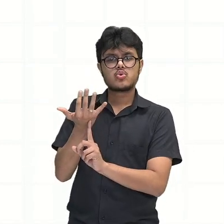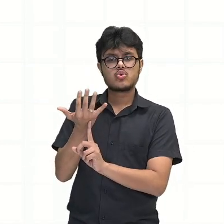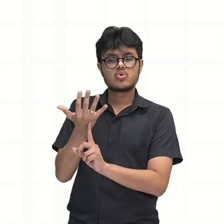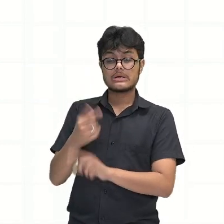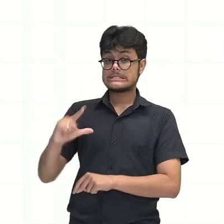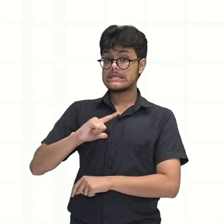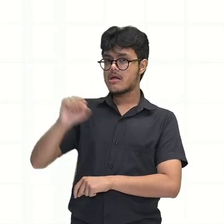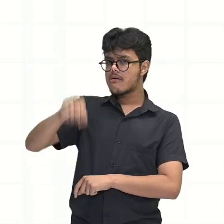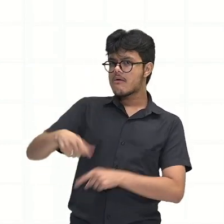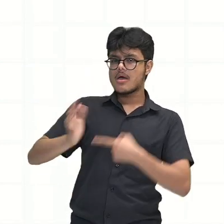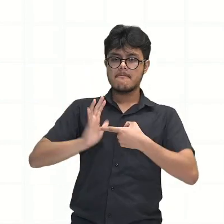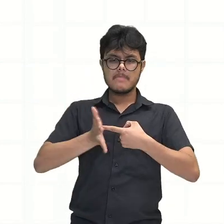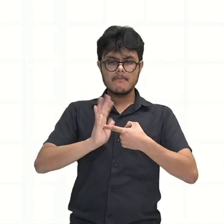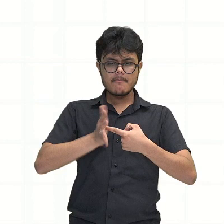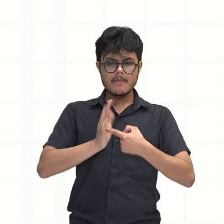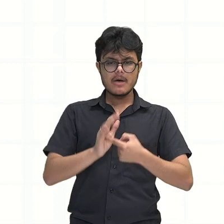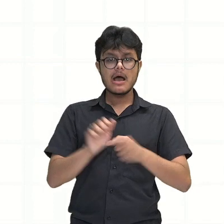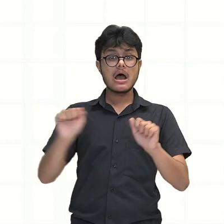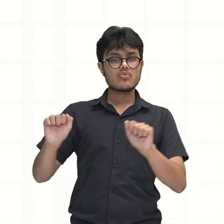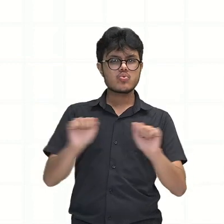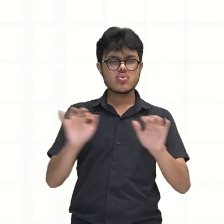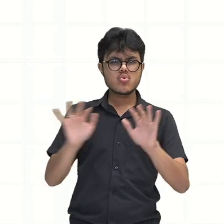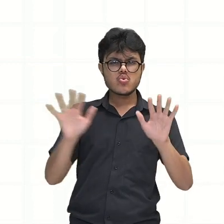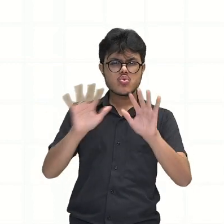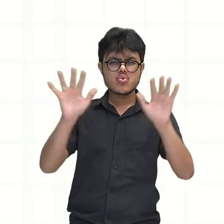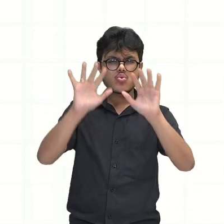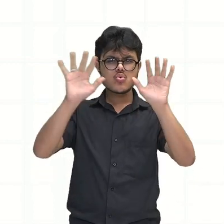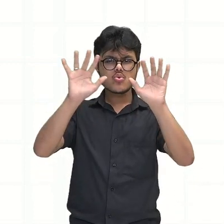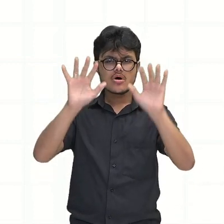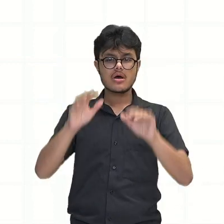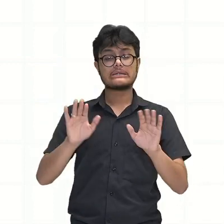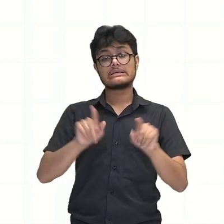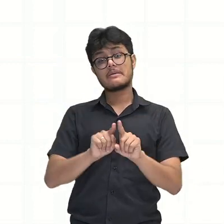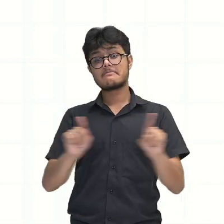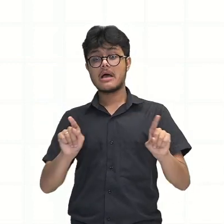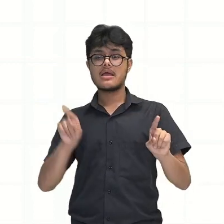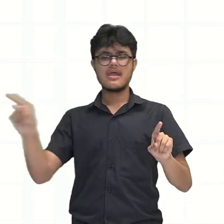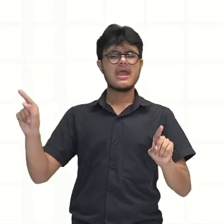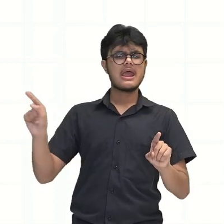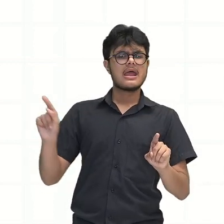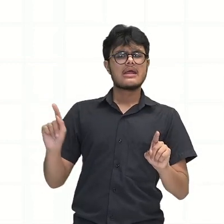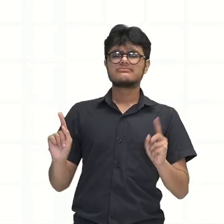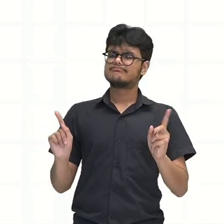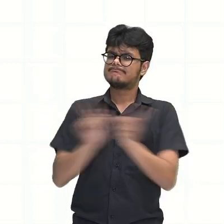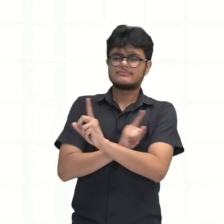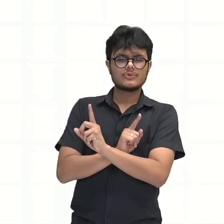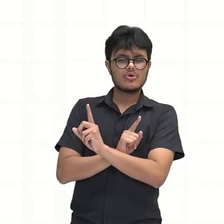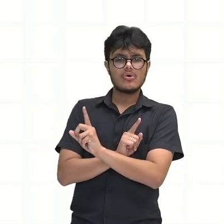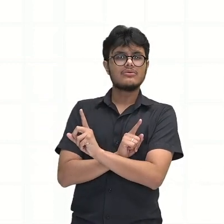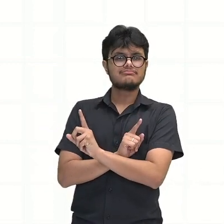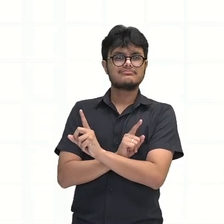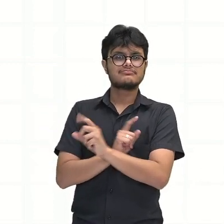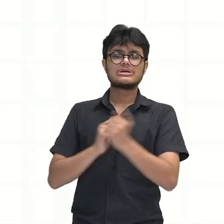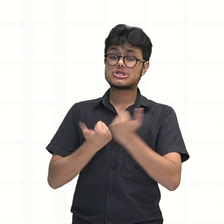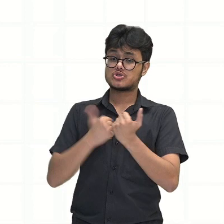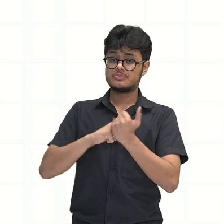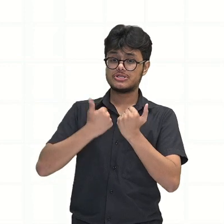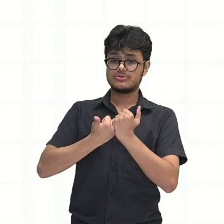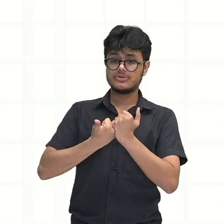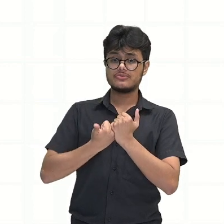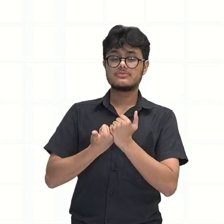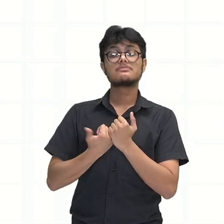muitas máquinas que funcionavam a vapor, certo? Sendo que aí, com essa descoberta do